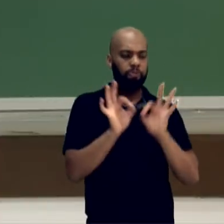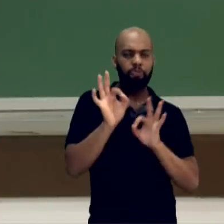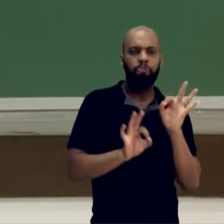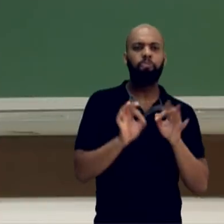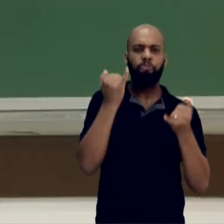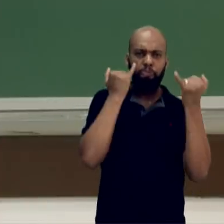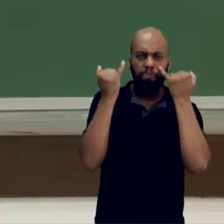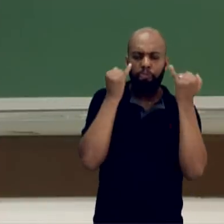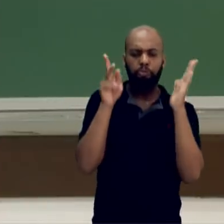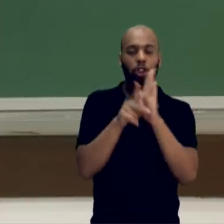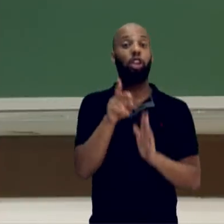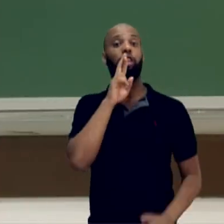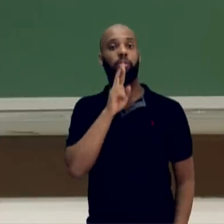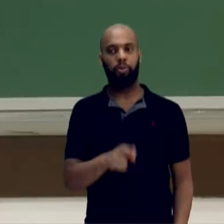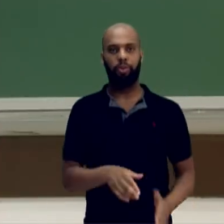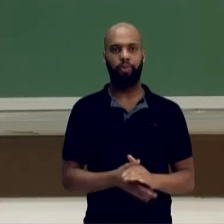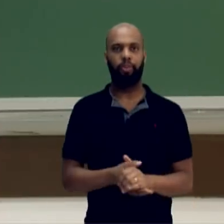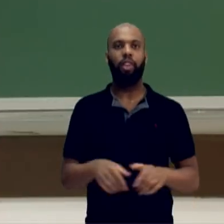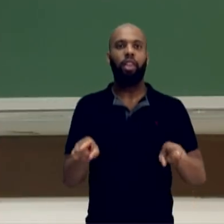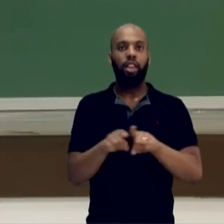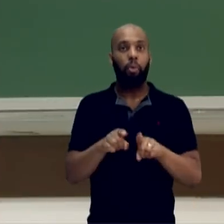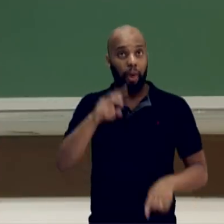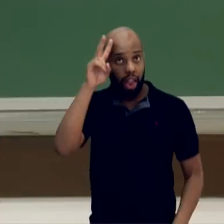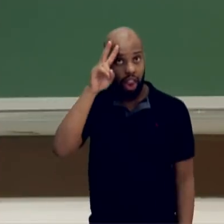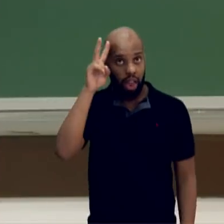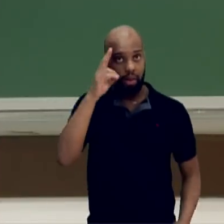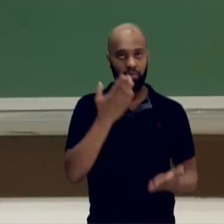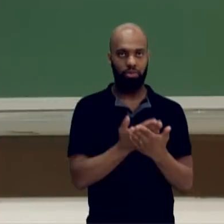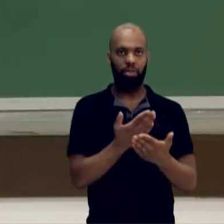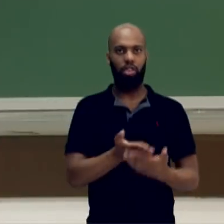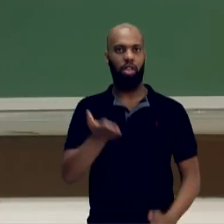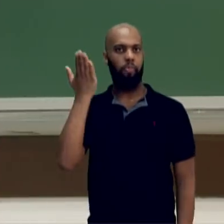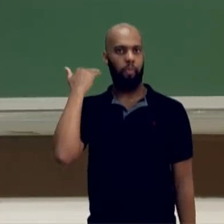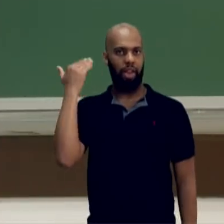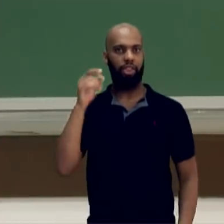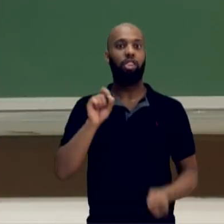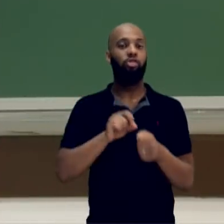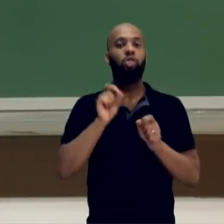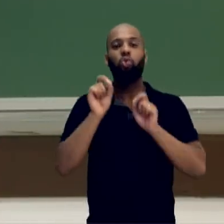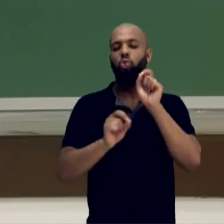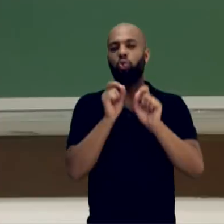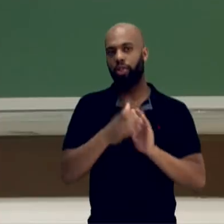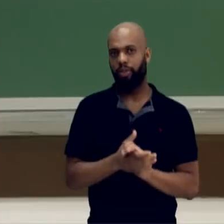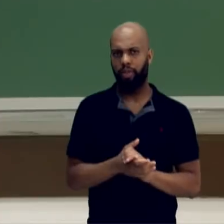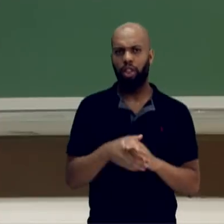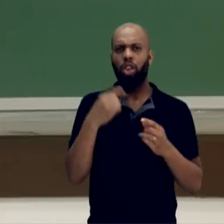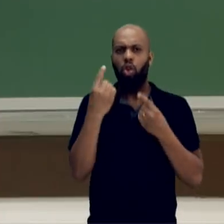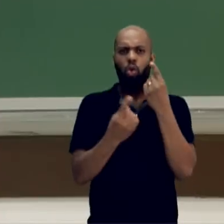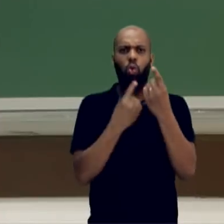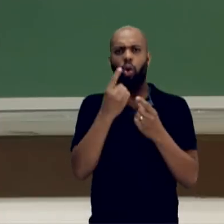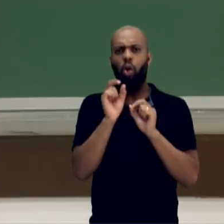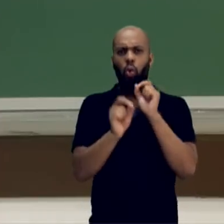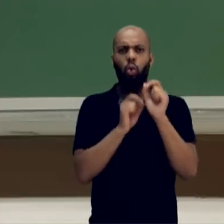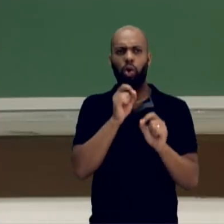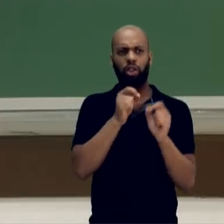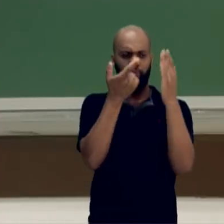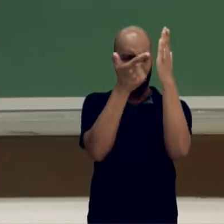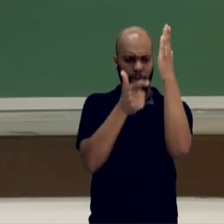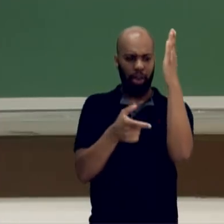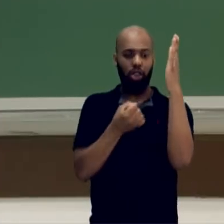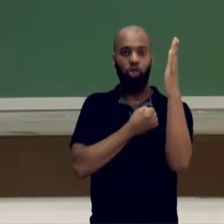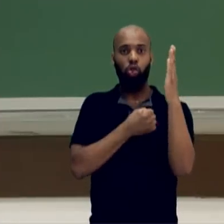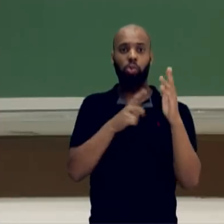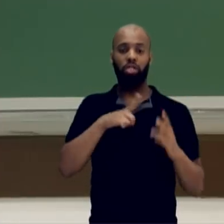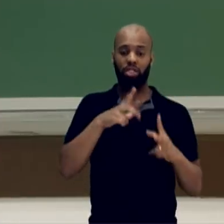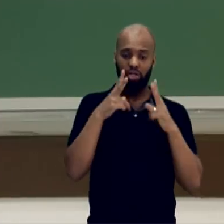tua resposta? Também em lembrança da aula passada. O que nós vamos fazer? Quais foram os fatores que se repetiram? Então, aqui eu